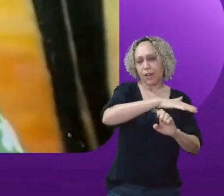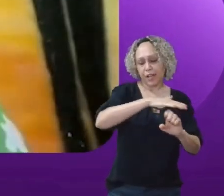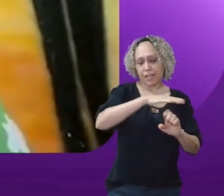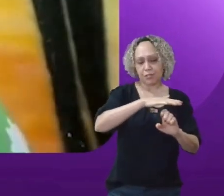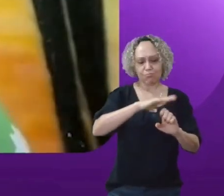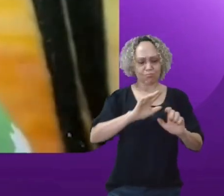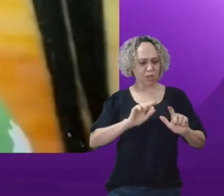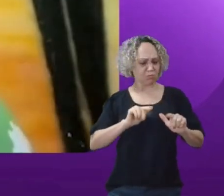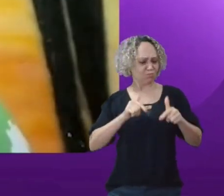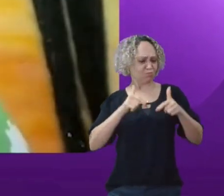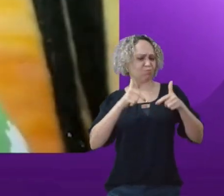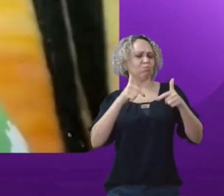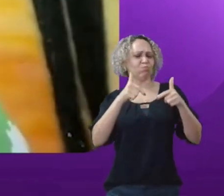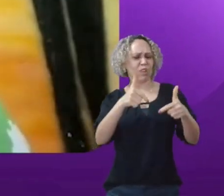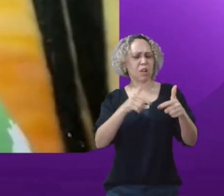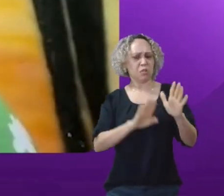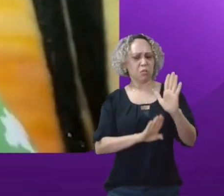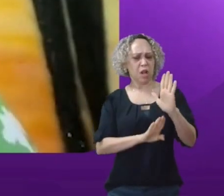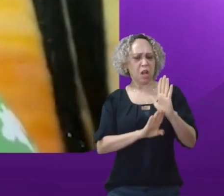As mulheres que buscam,